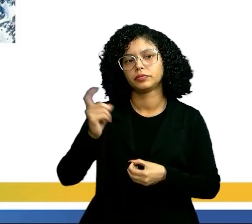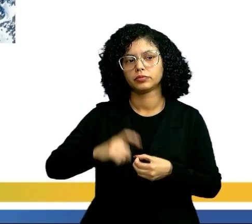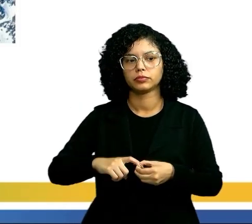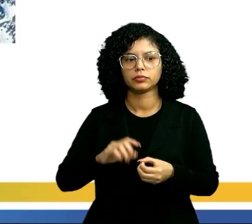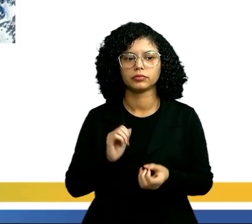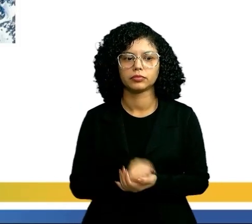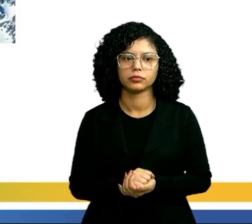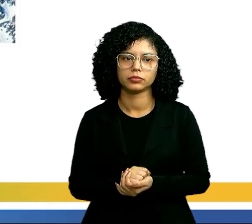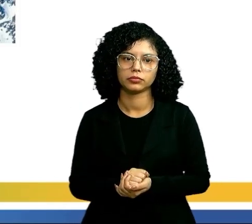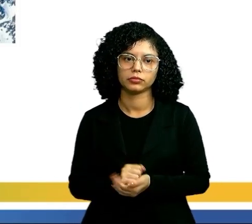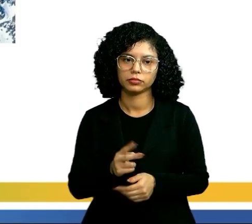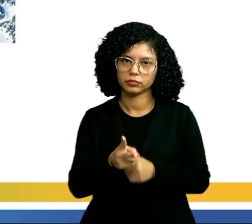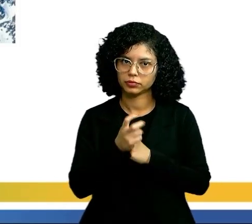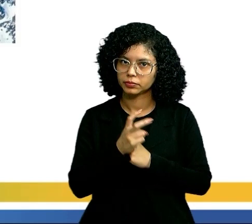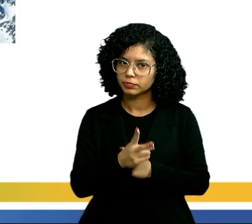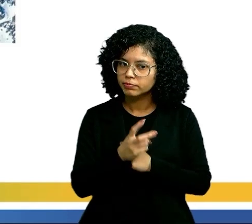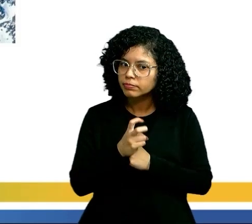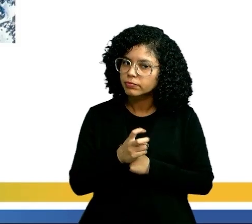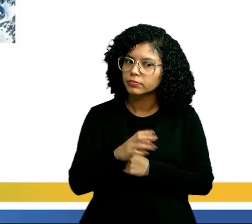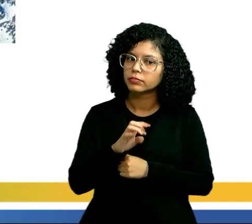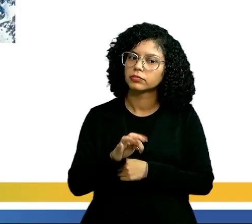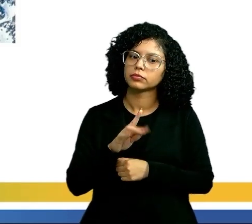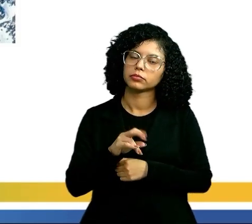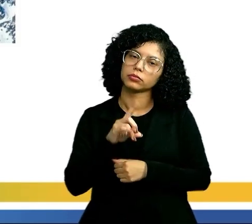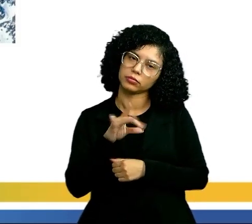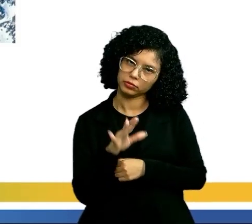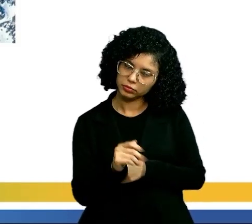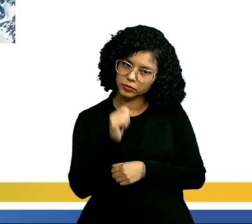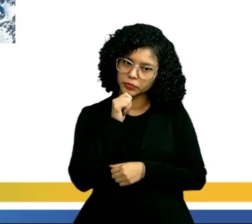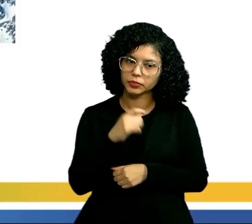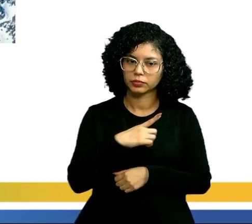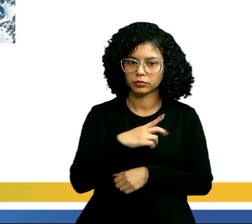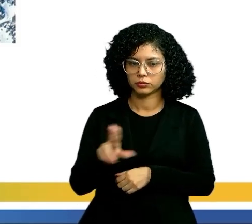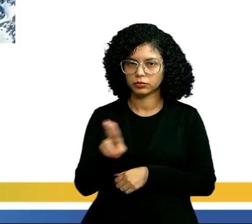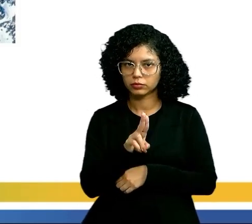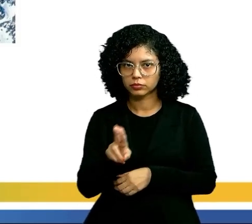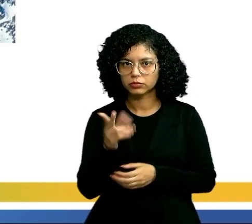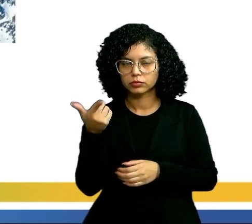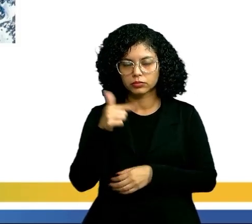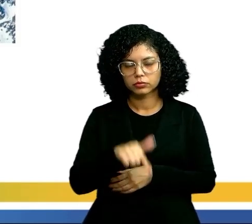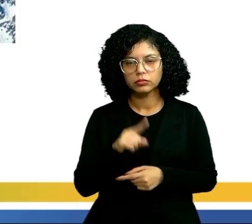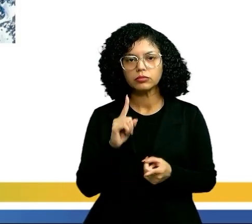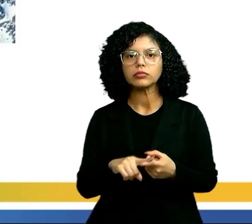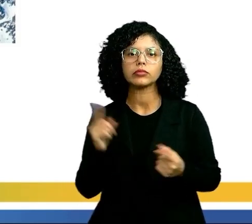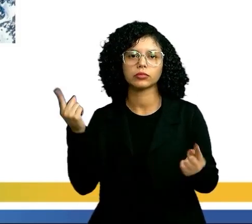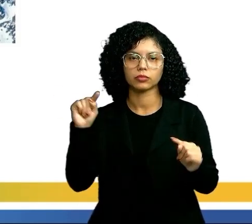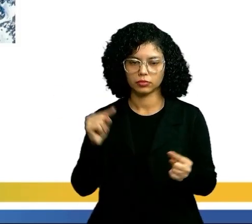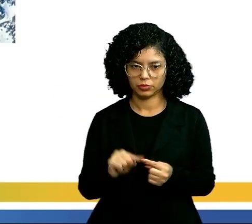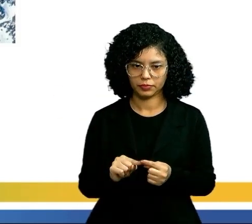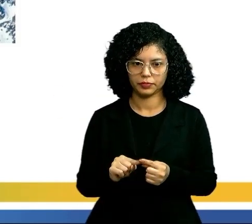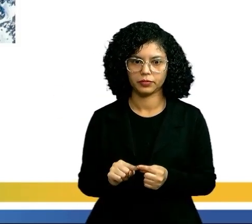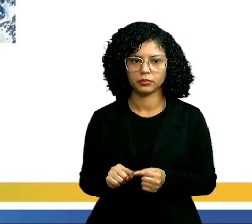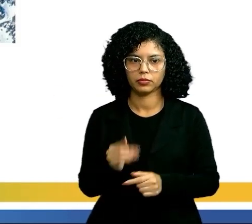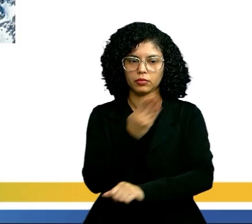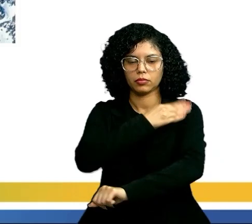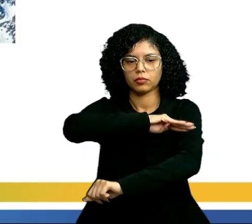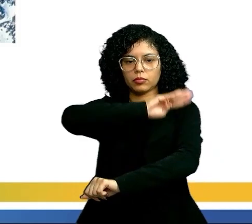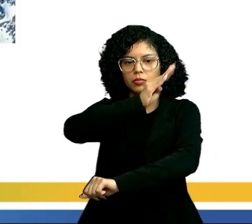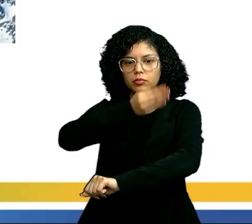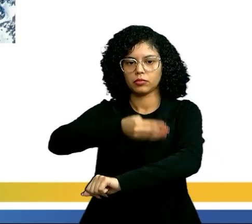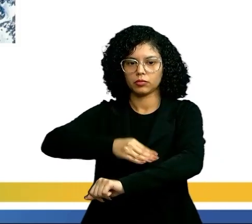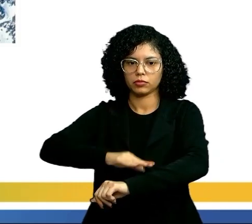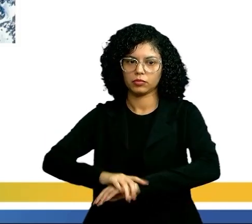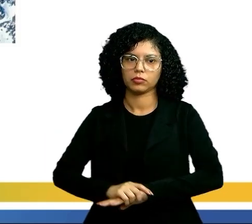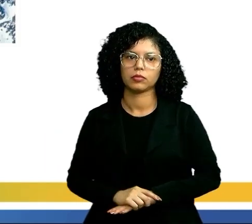setor do extrativismo, tá? E eles possuem esse nome, como eu já disse e repito, porque estão próximos à principal